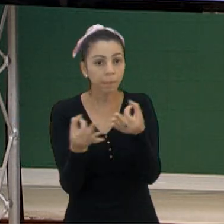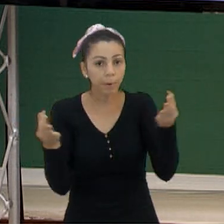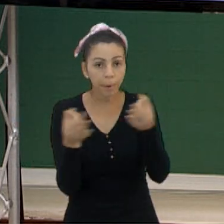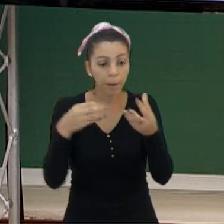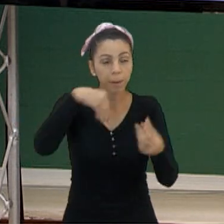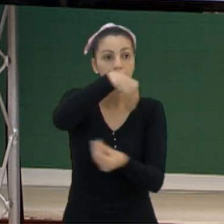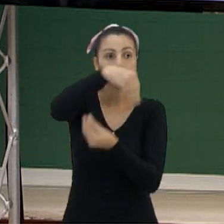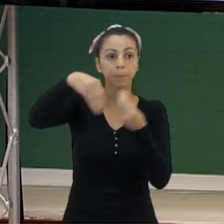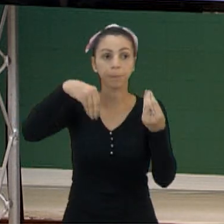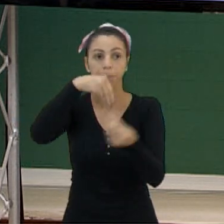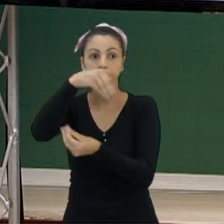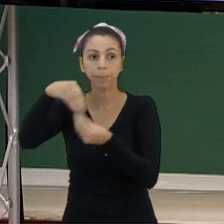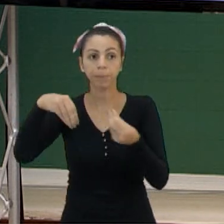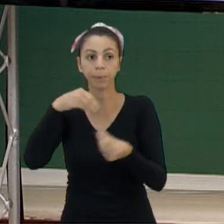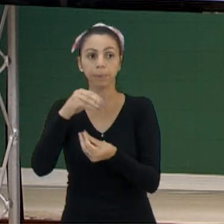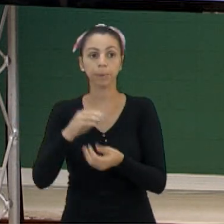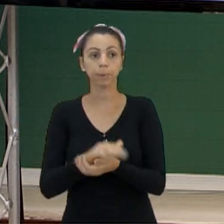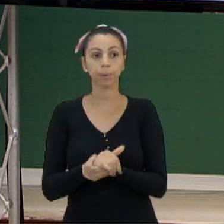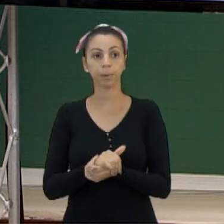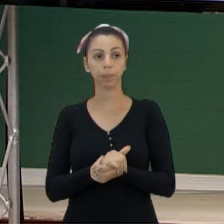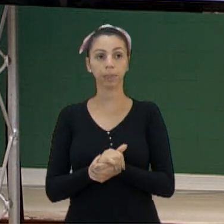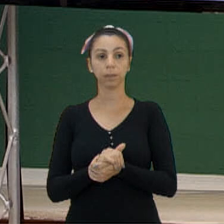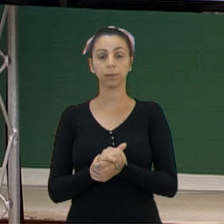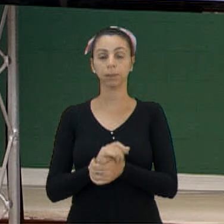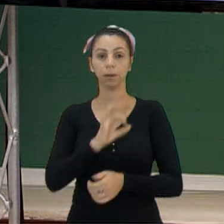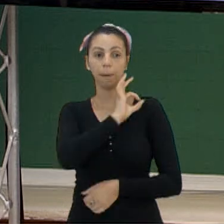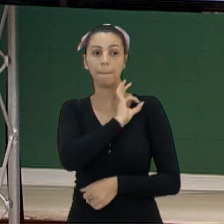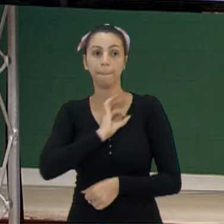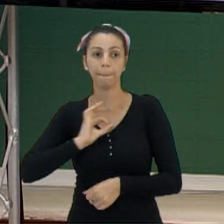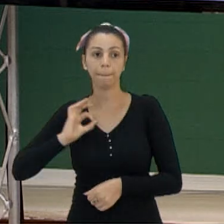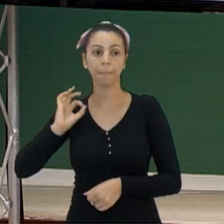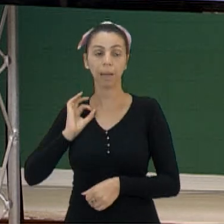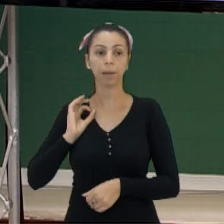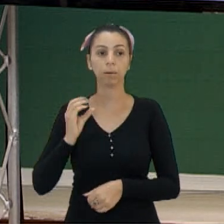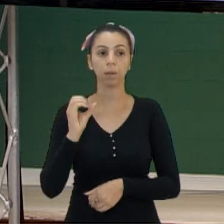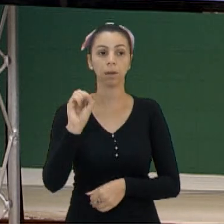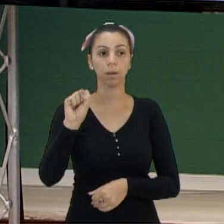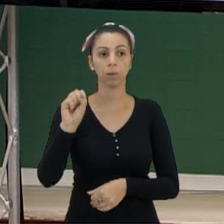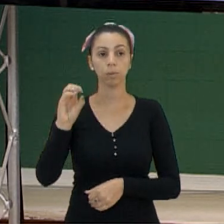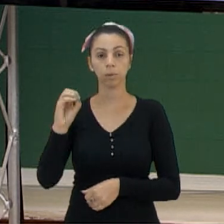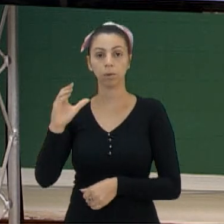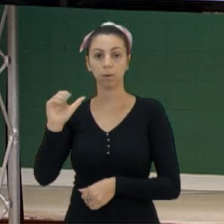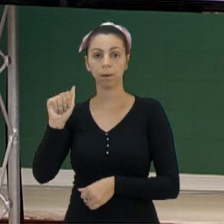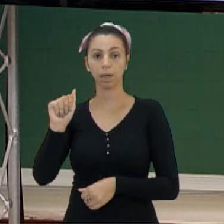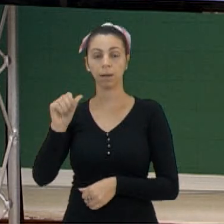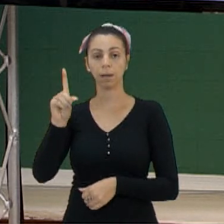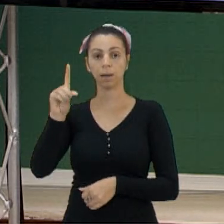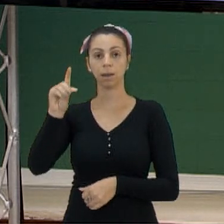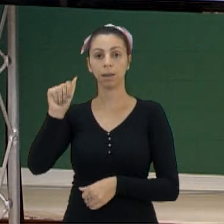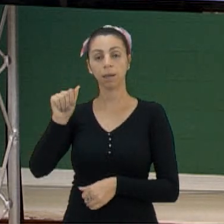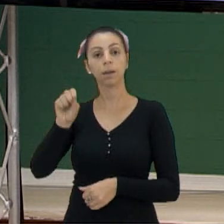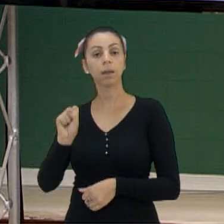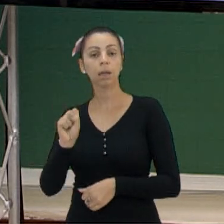Se você for ver mais para frente, é o grande inspirador do impressionismo. Das pinceladinhas mais curtas uma da outra.